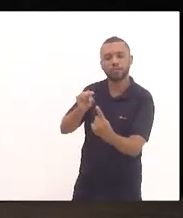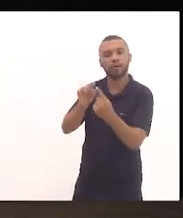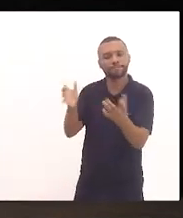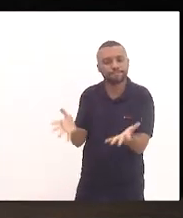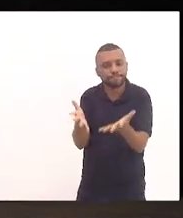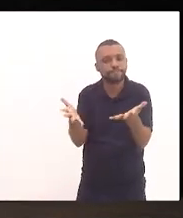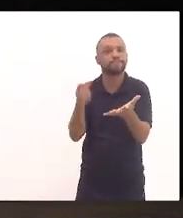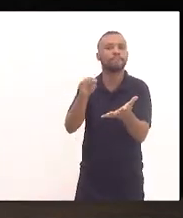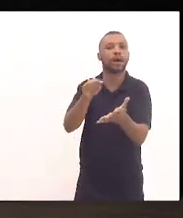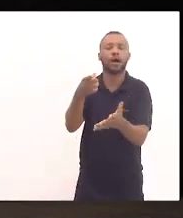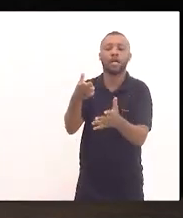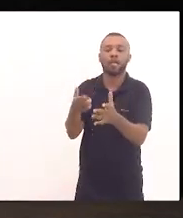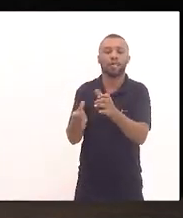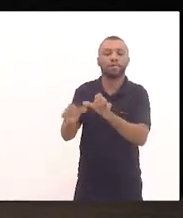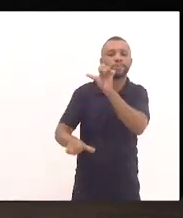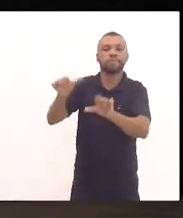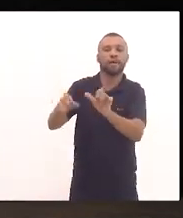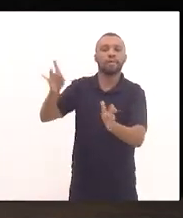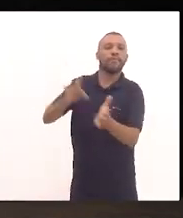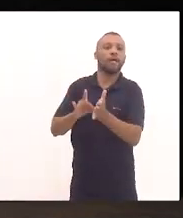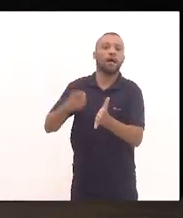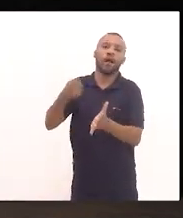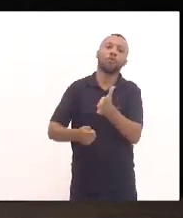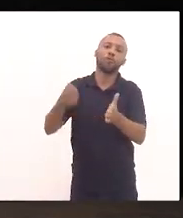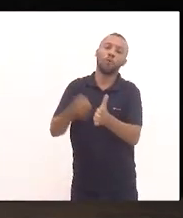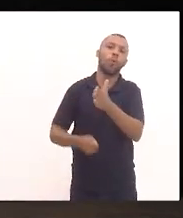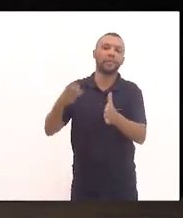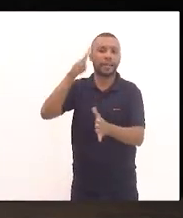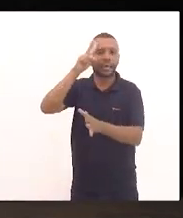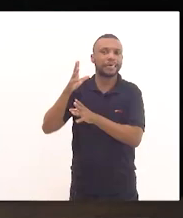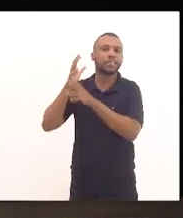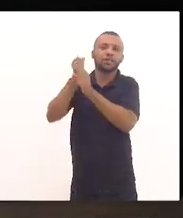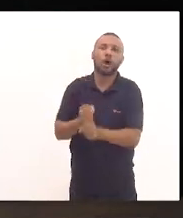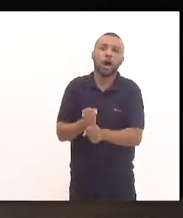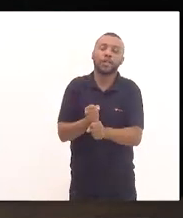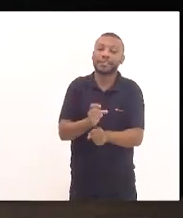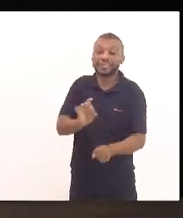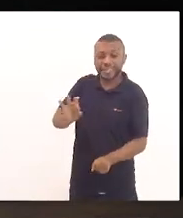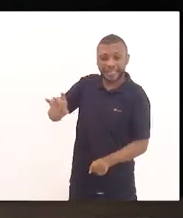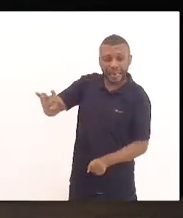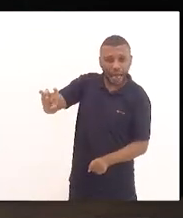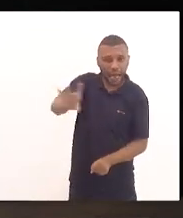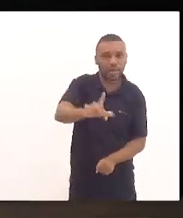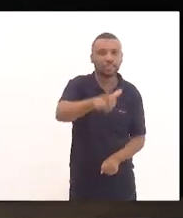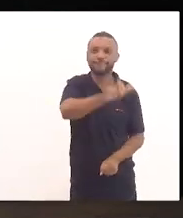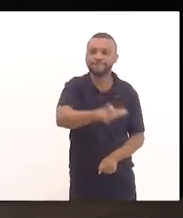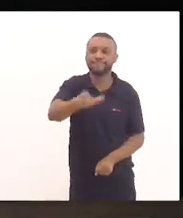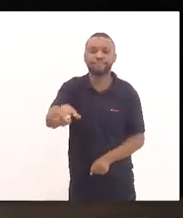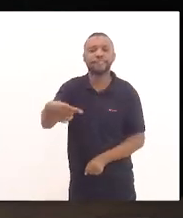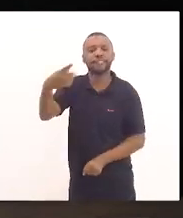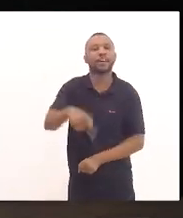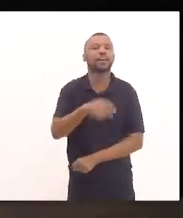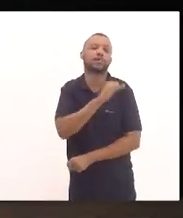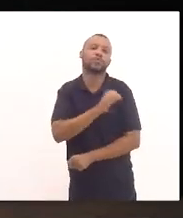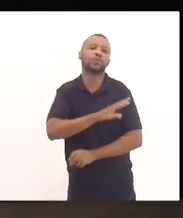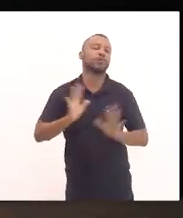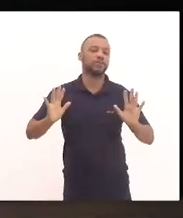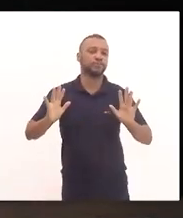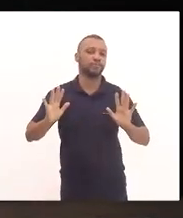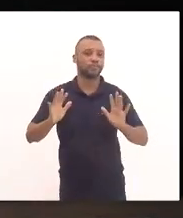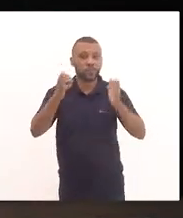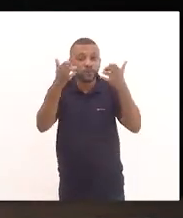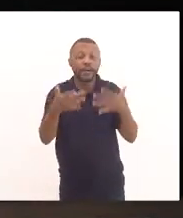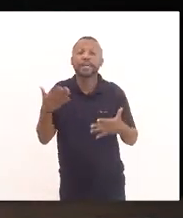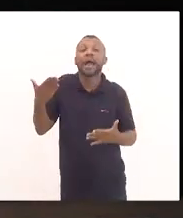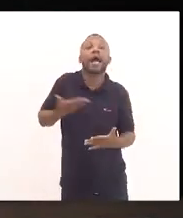efetivar concretamente a luta histórica dos companheiros e companheiras aqui no estado do Rio de Janeiro. Eu diria